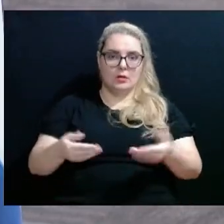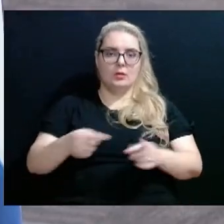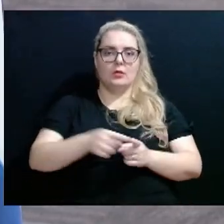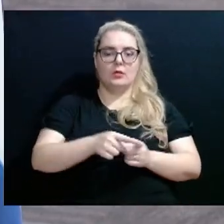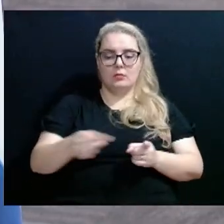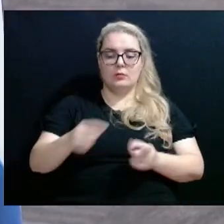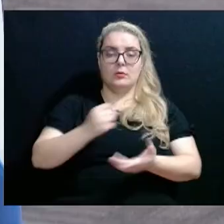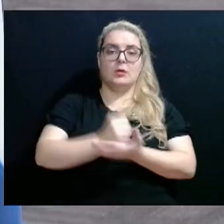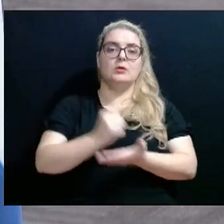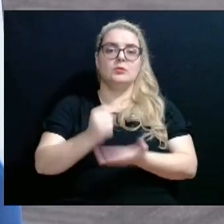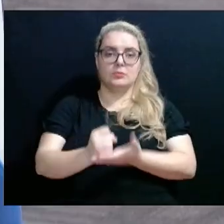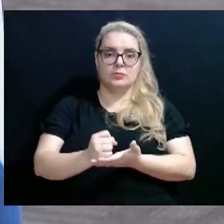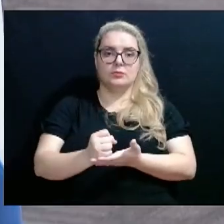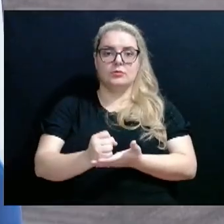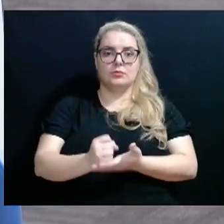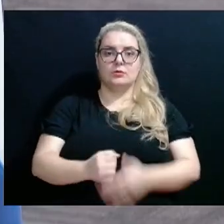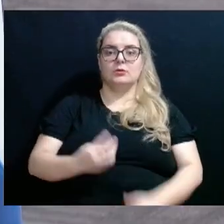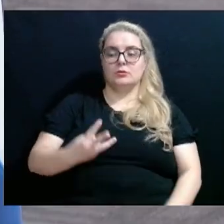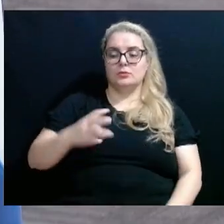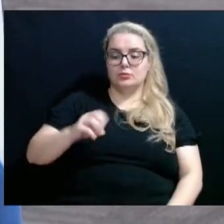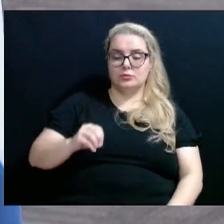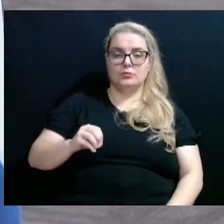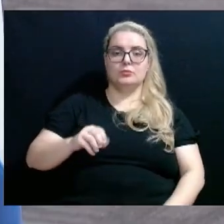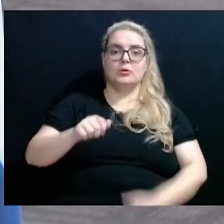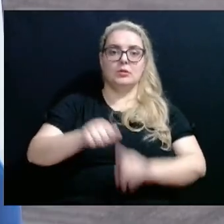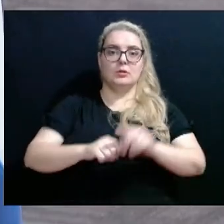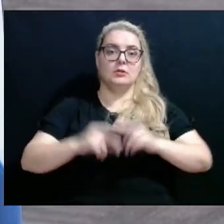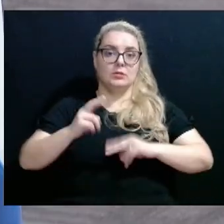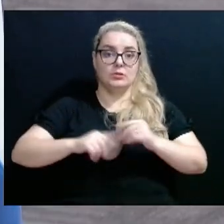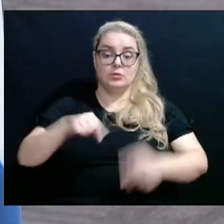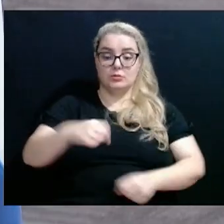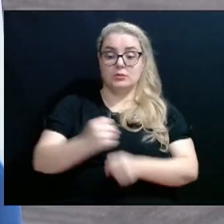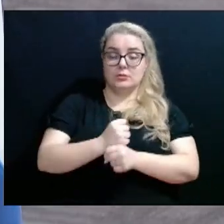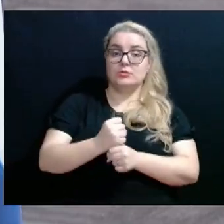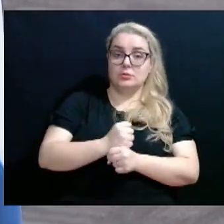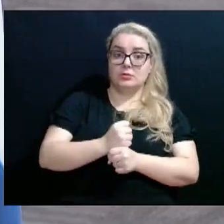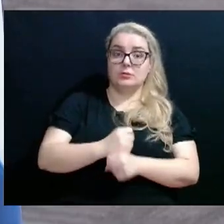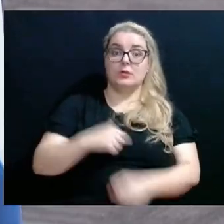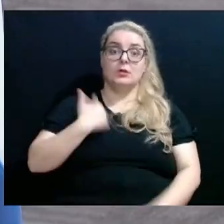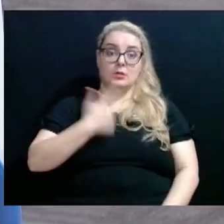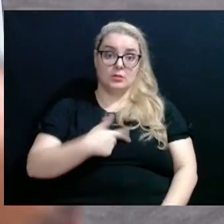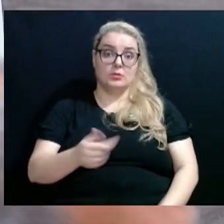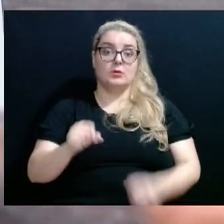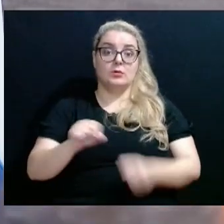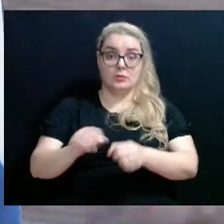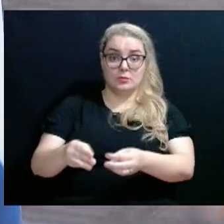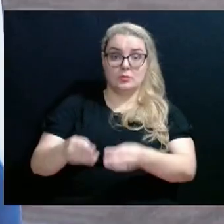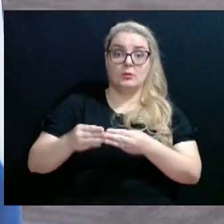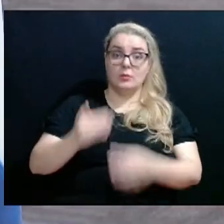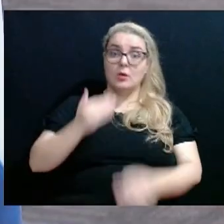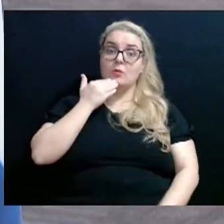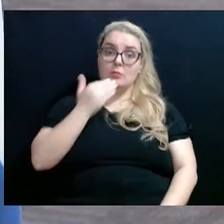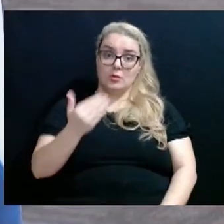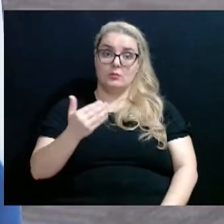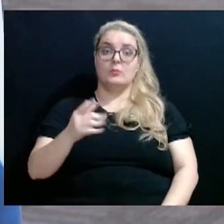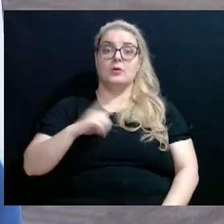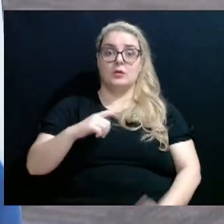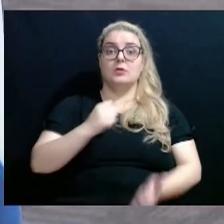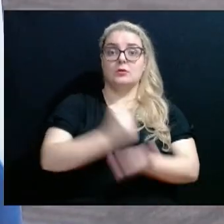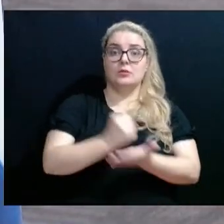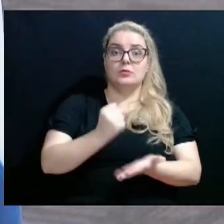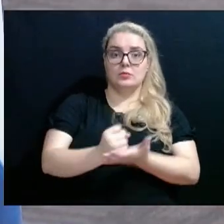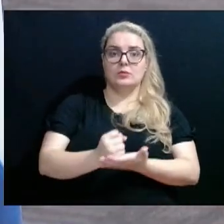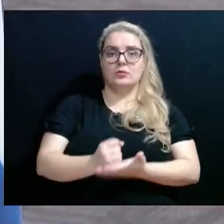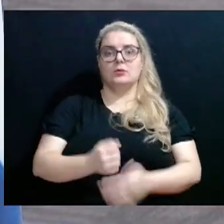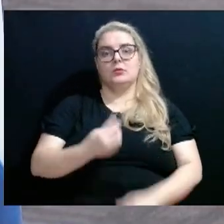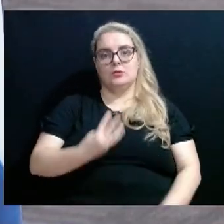contratação no dia 30 de junho desse ano. Tá? Então nós estamos fazendo essa moção para apelar que haja a contratação de pelo menos